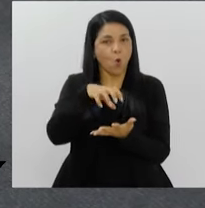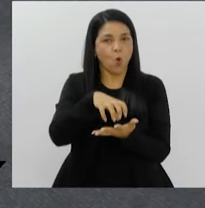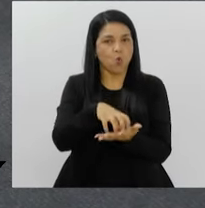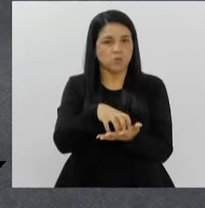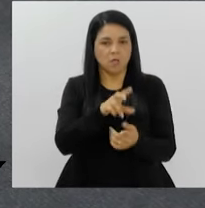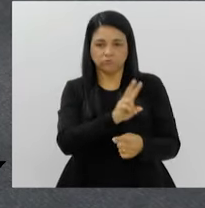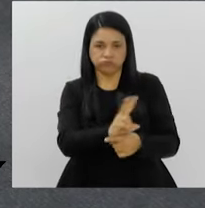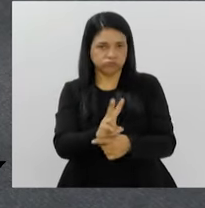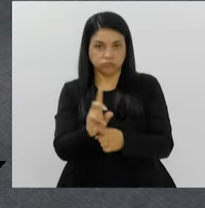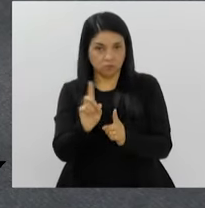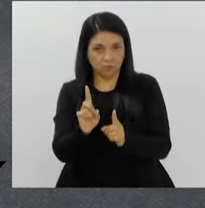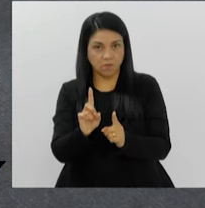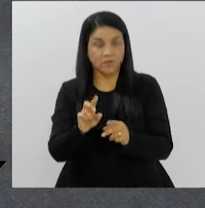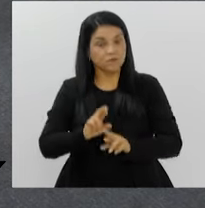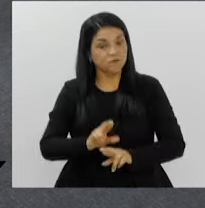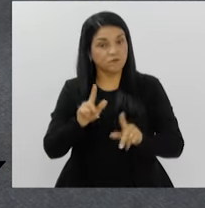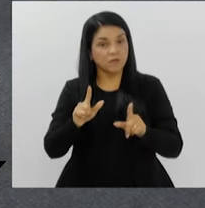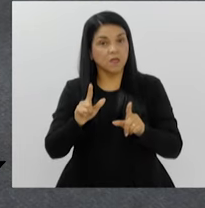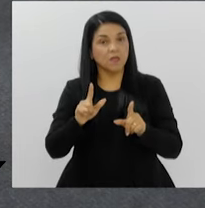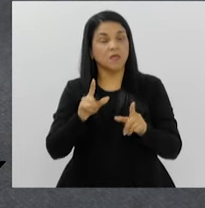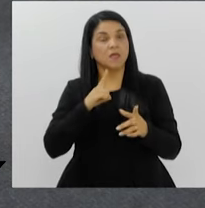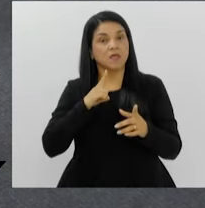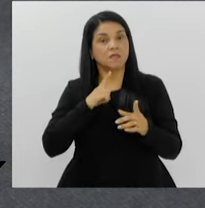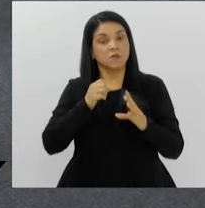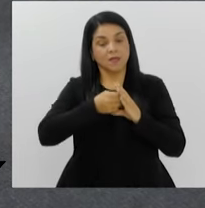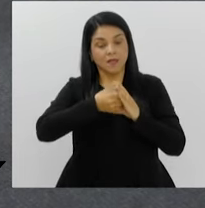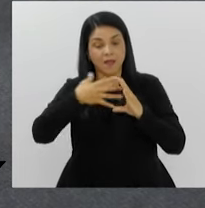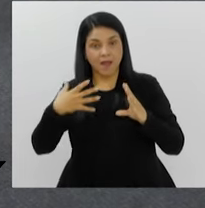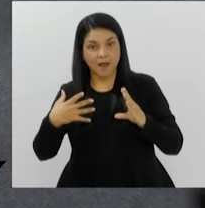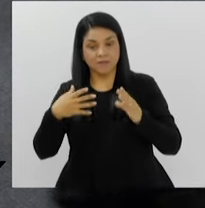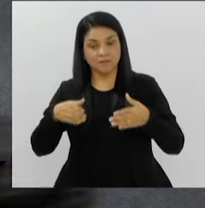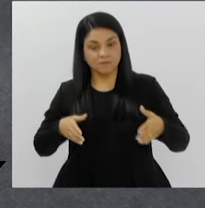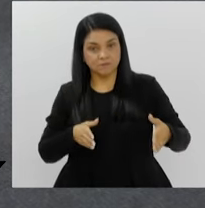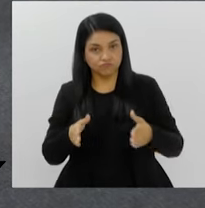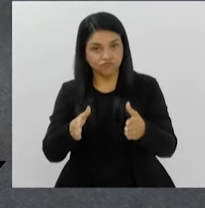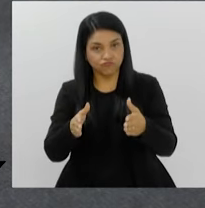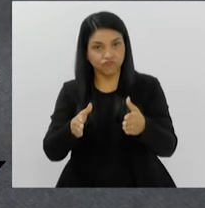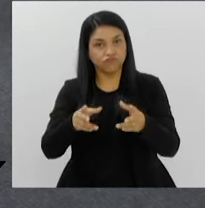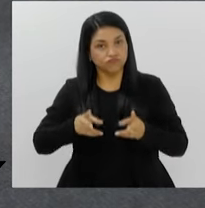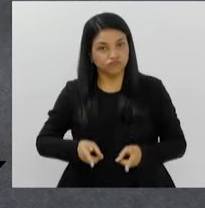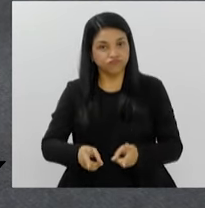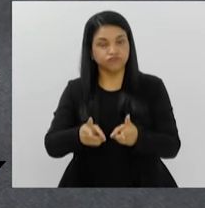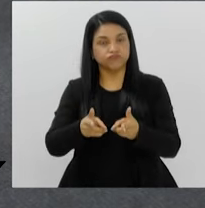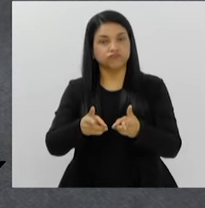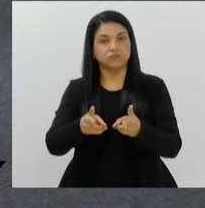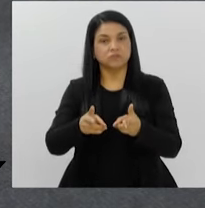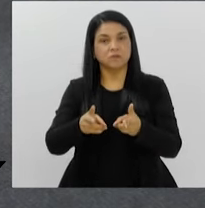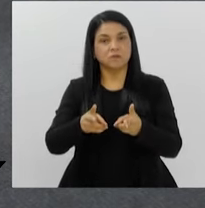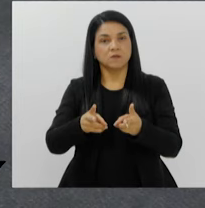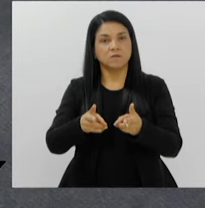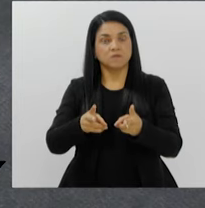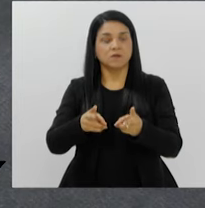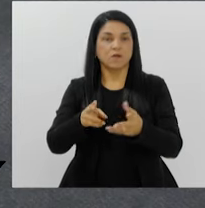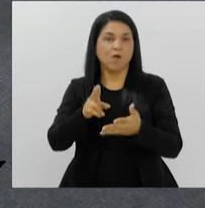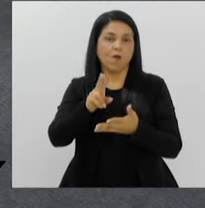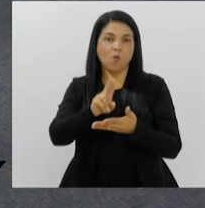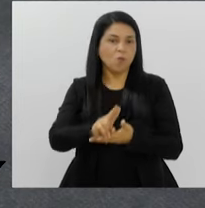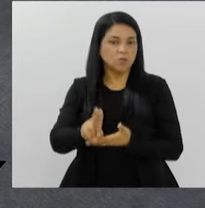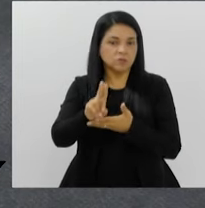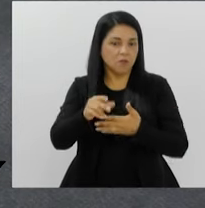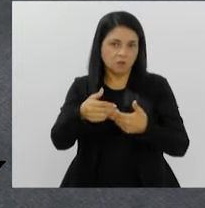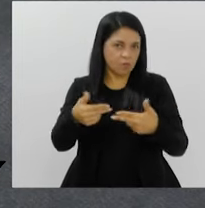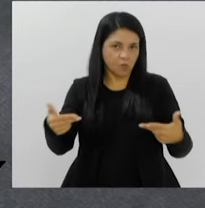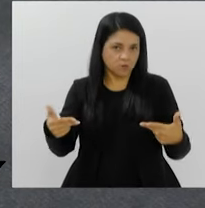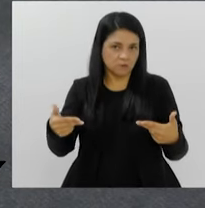conservação. É você manter alguns atributos de um rio para que ele continue servindo a várias coisas, entre as